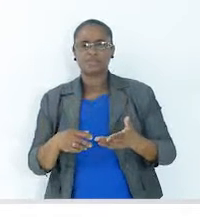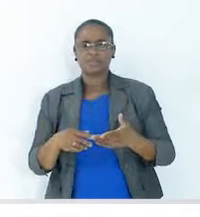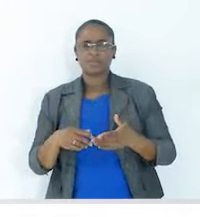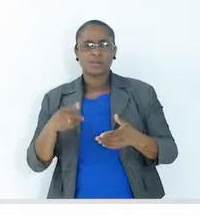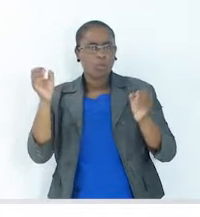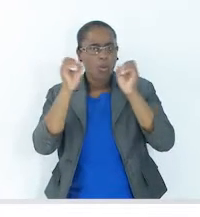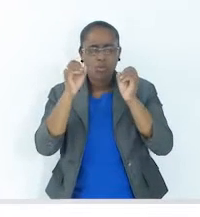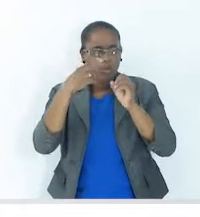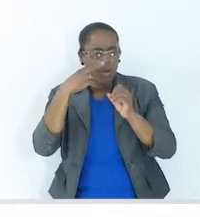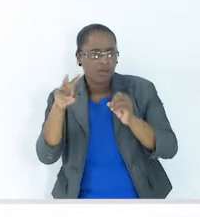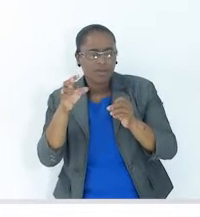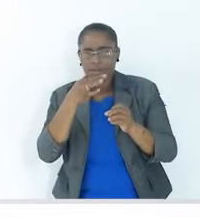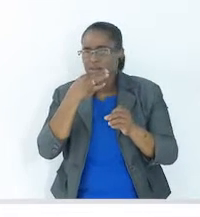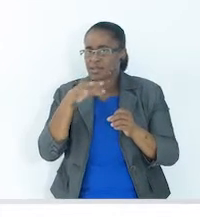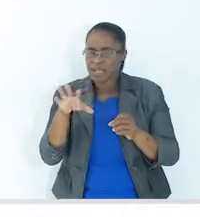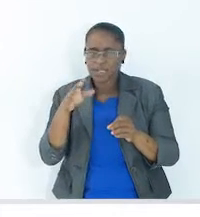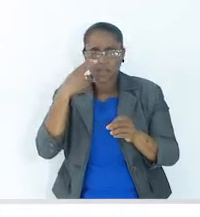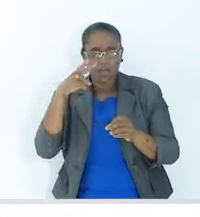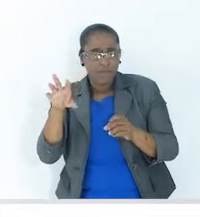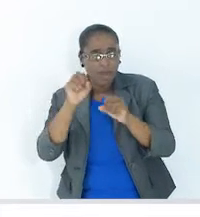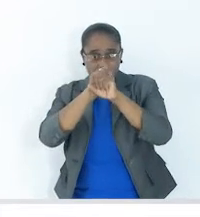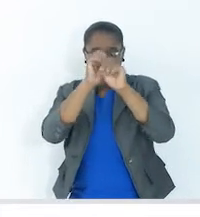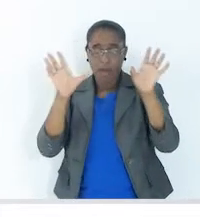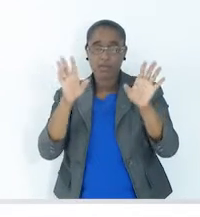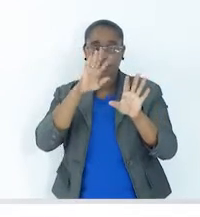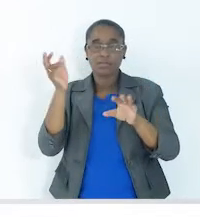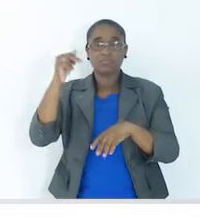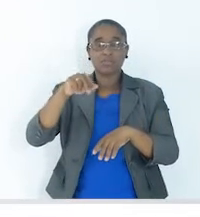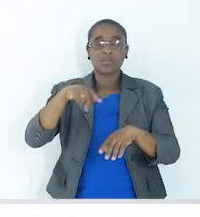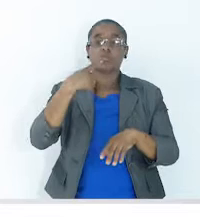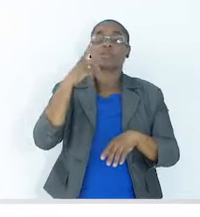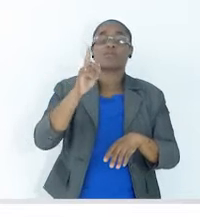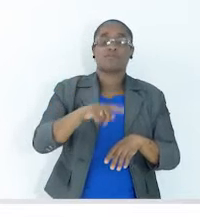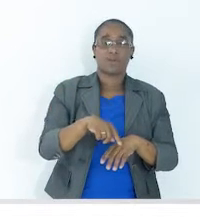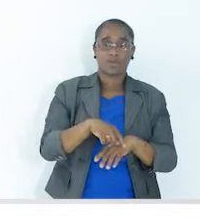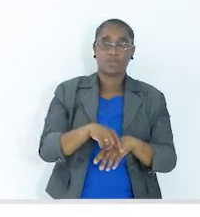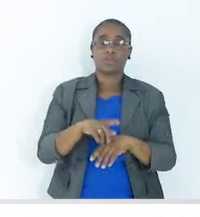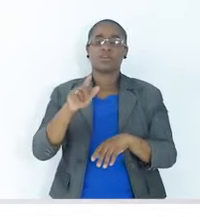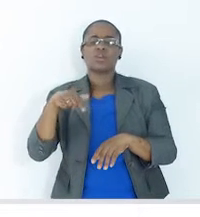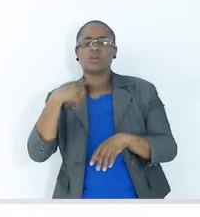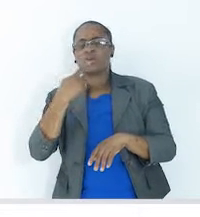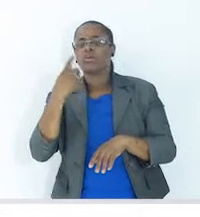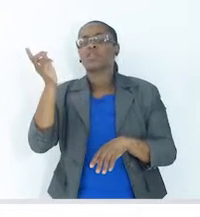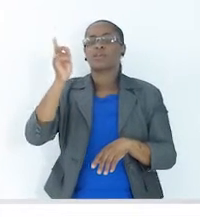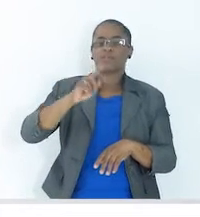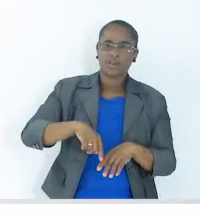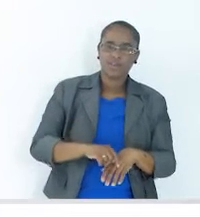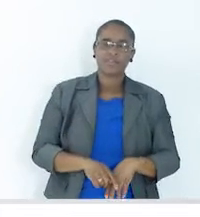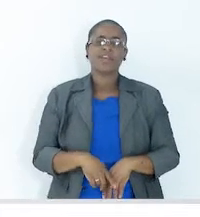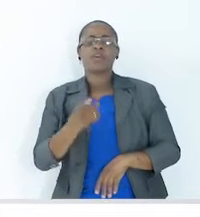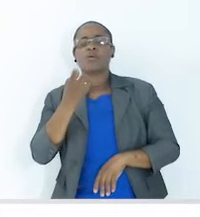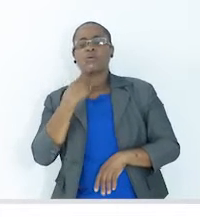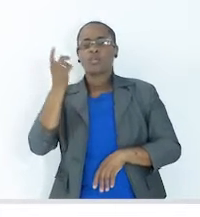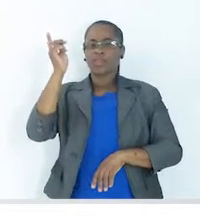ver claro. Se regressar outra vez, e outra vez, e